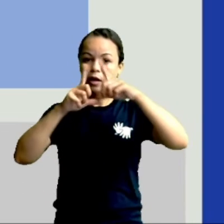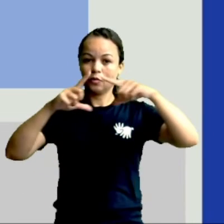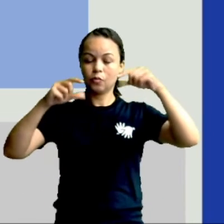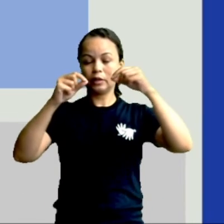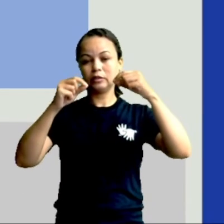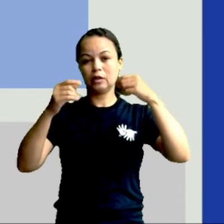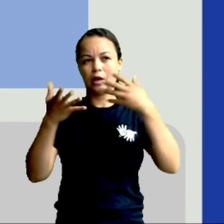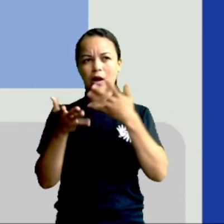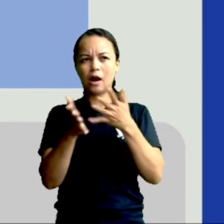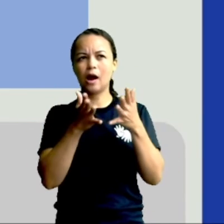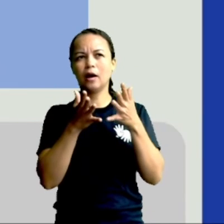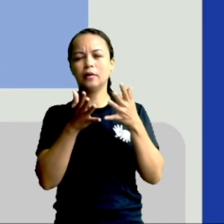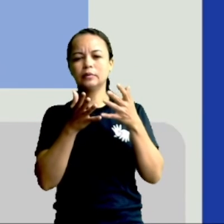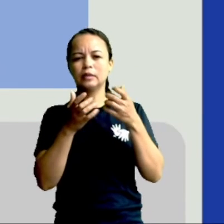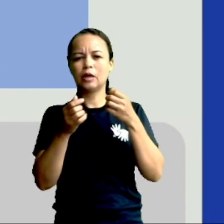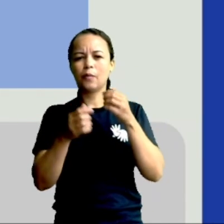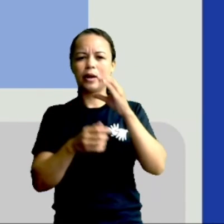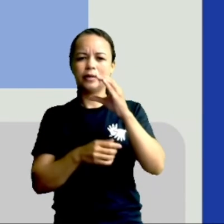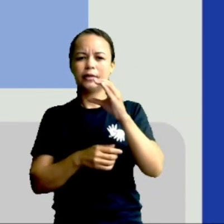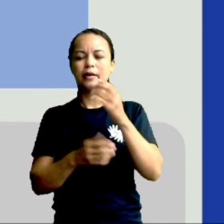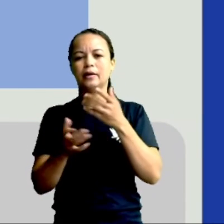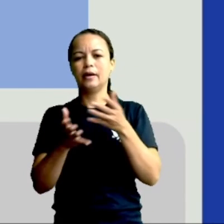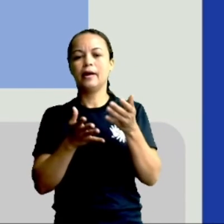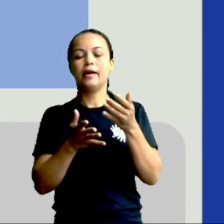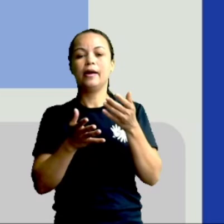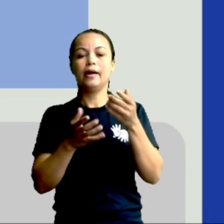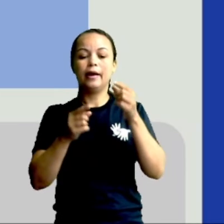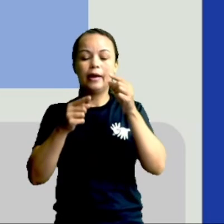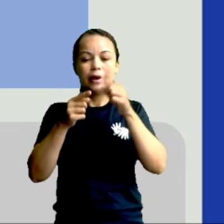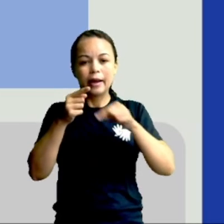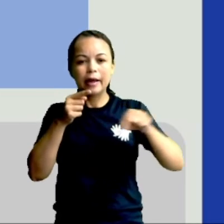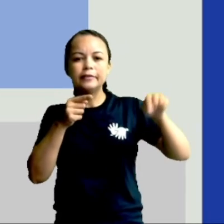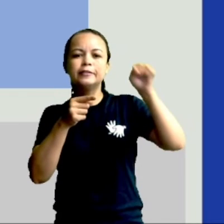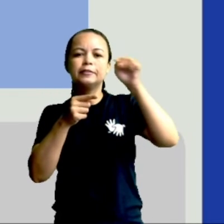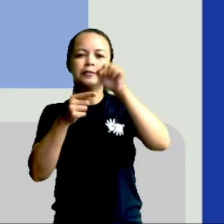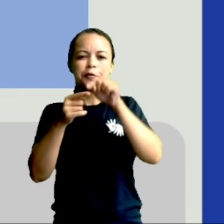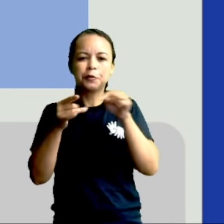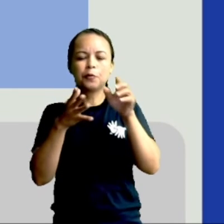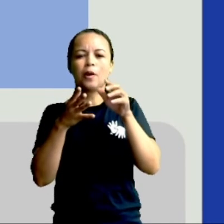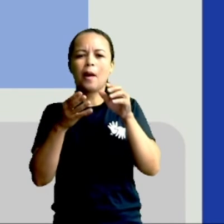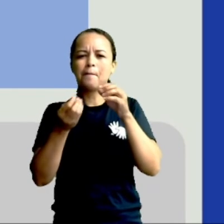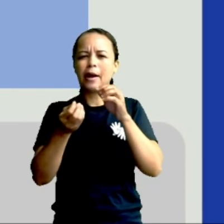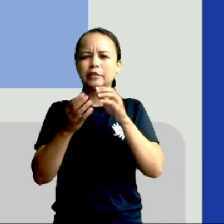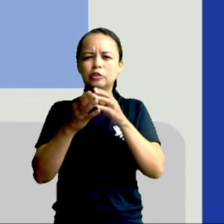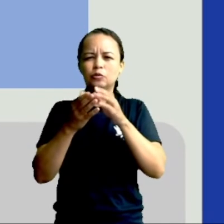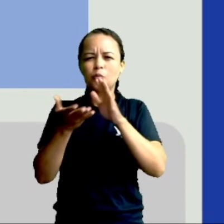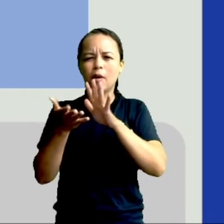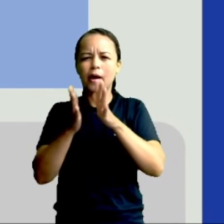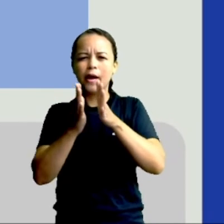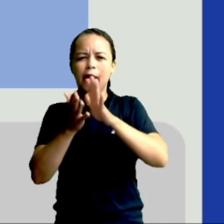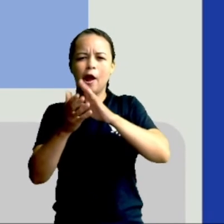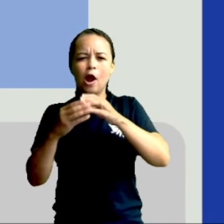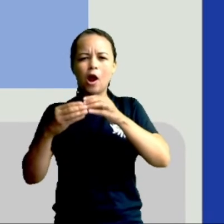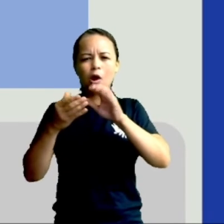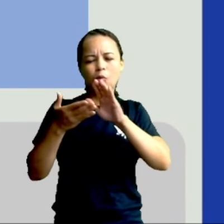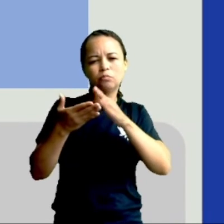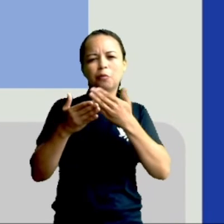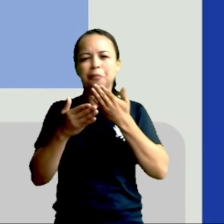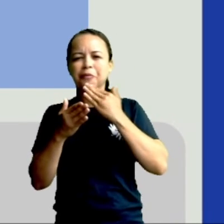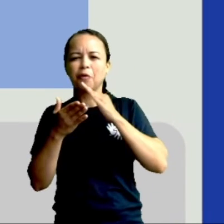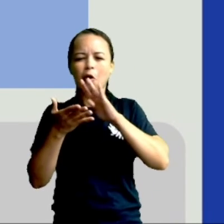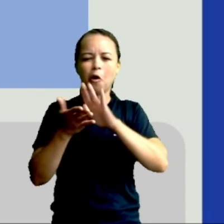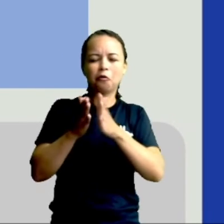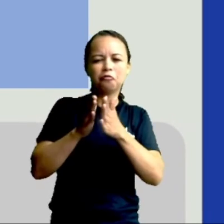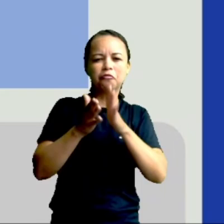Terra, não é cíclica, ela é circular, mas não é um círculo perfeito, ela é meio oval, então